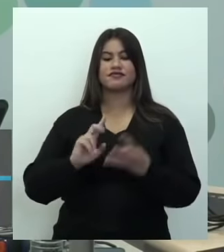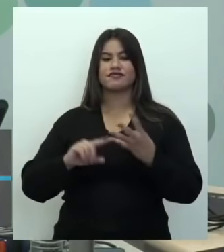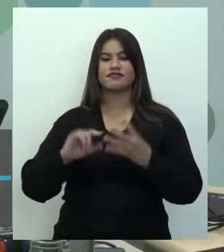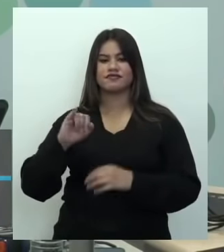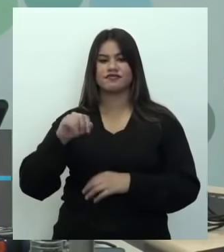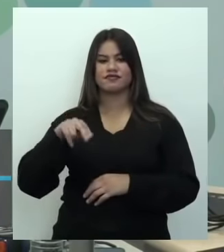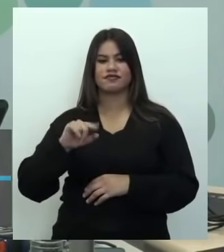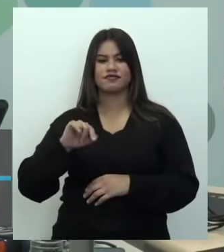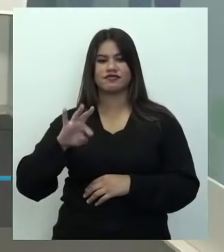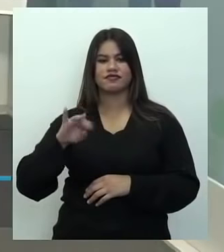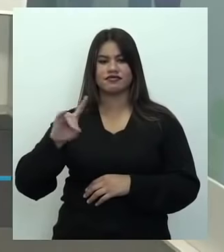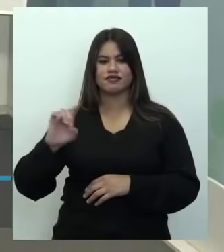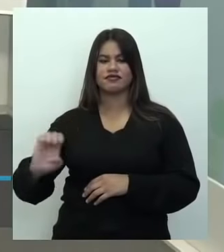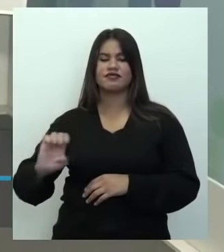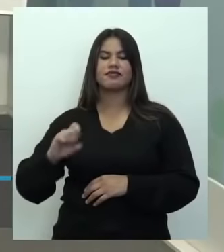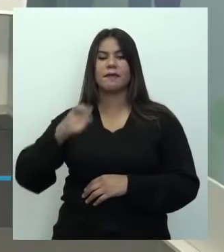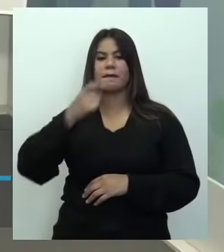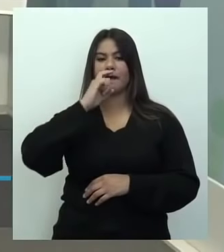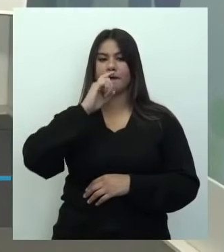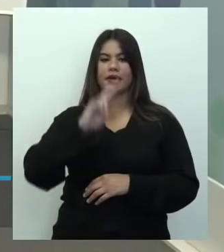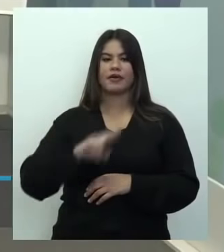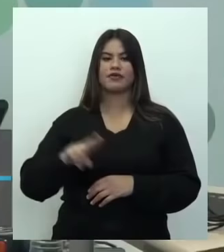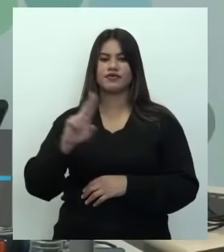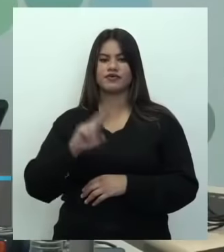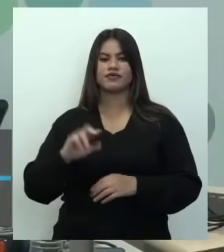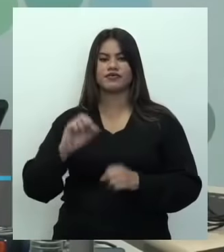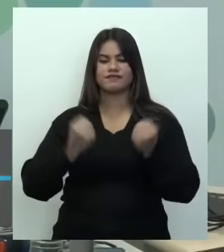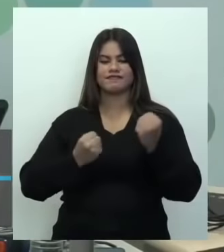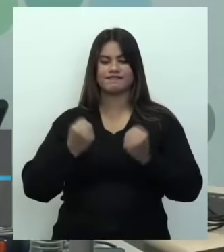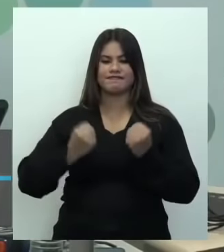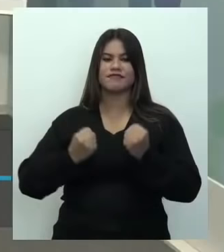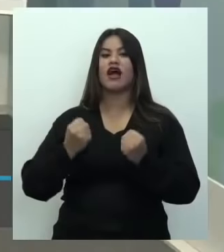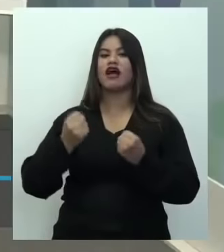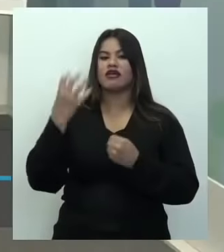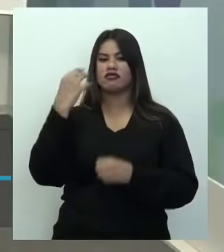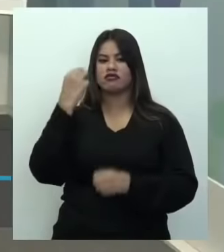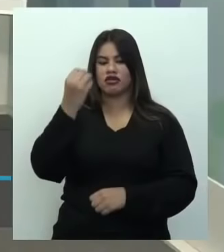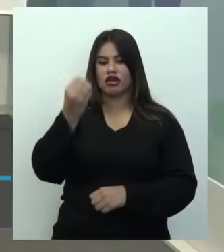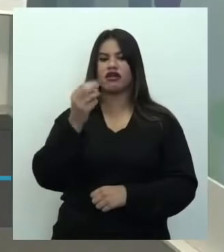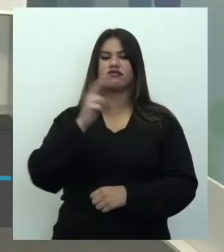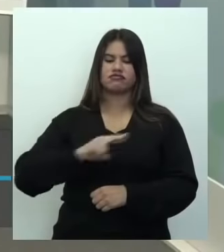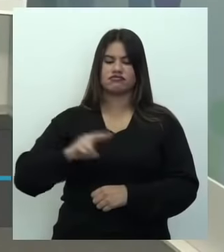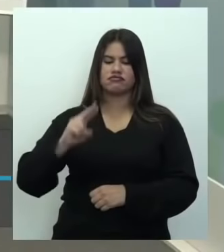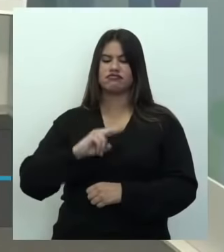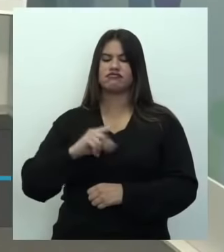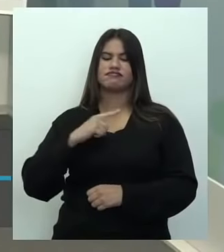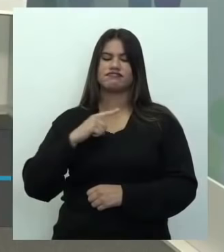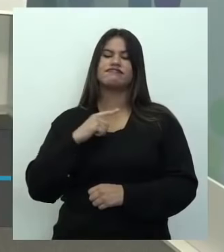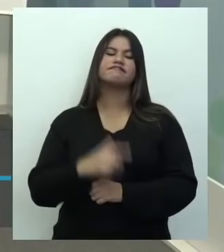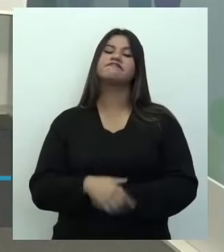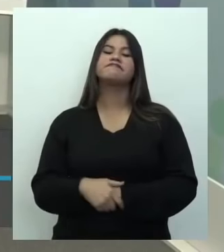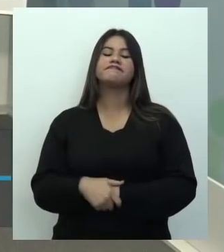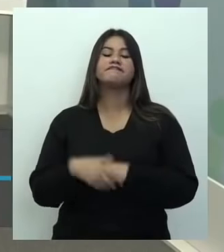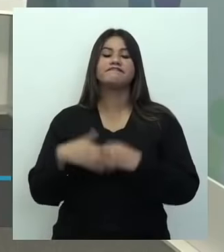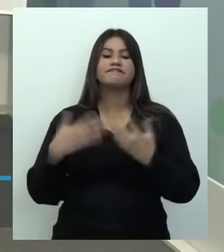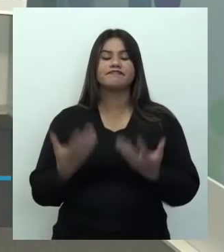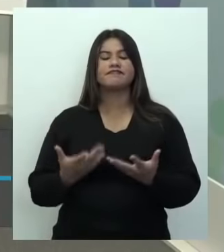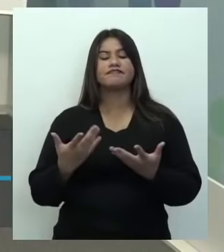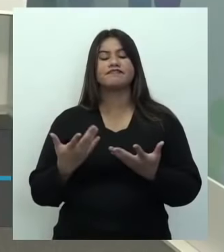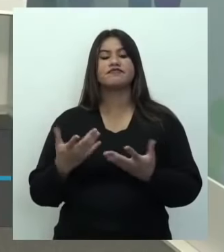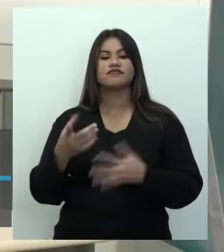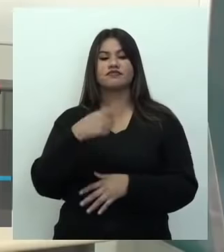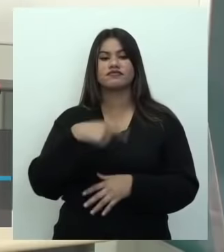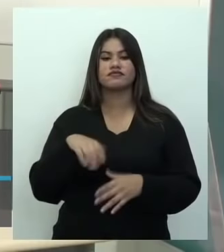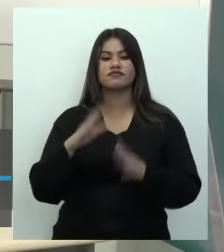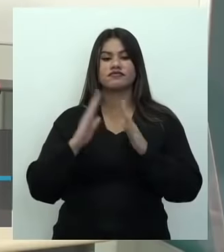quando viajamos. São Muito essas bem. as contribuições. Muito bem. Isso mesmo. Geralmente, né, quando a gente mora aí numa cidade